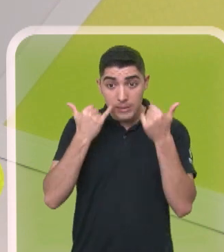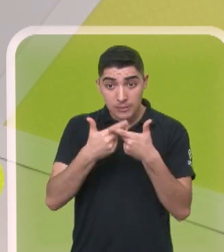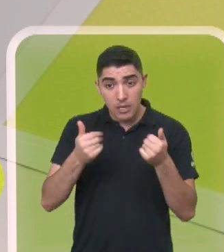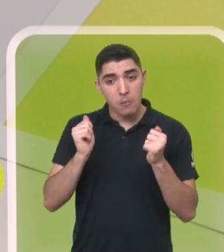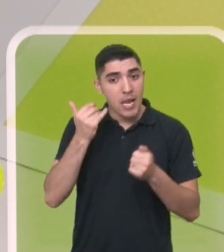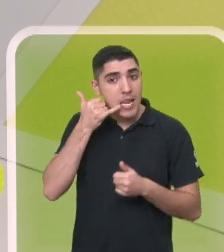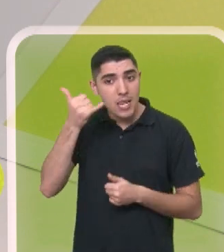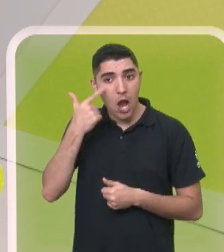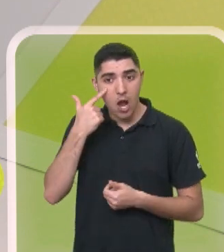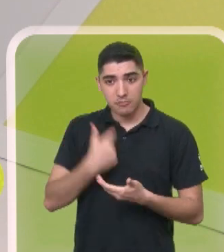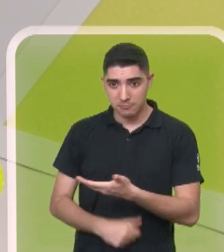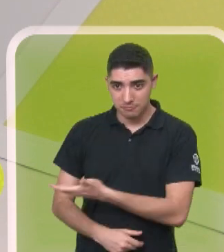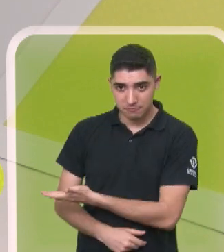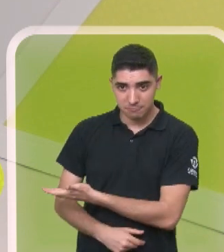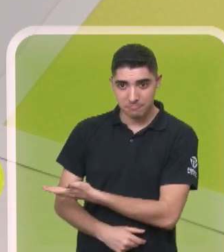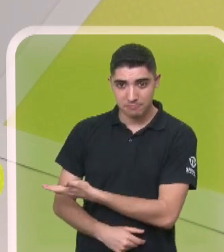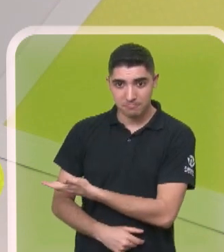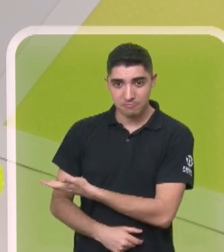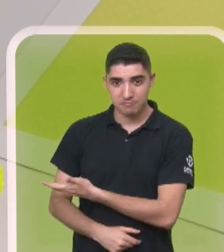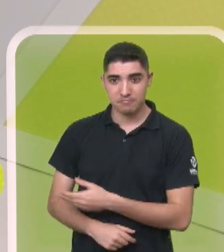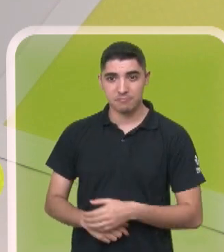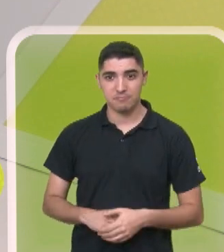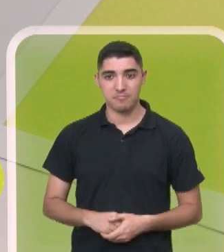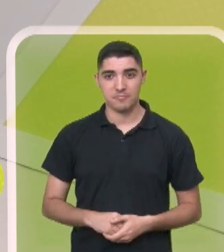lá para o Tonil.